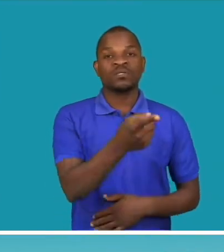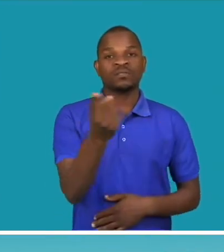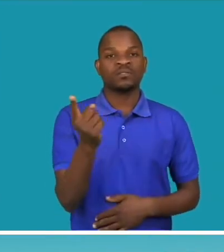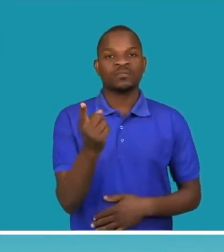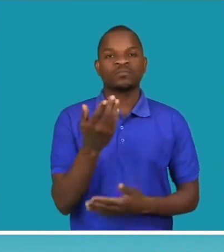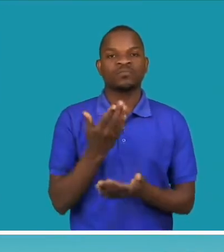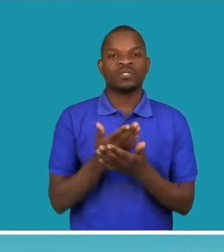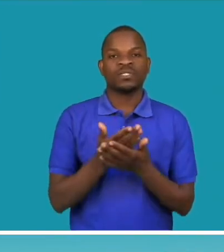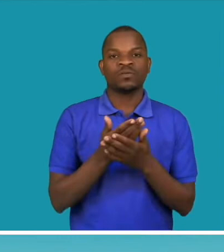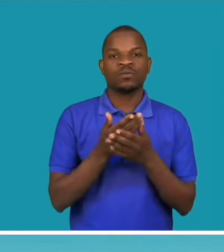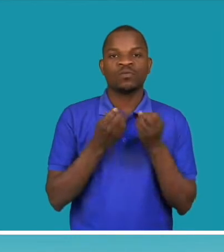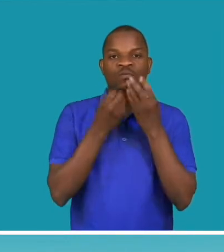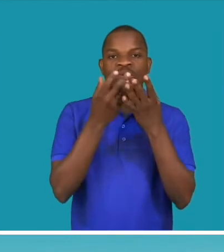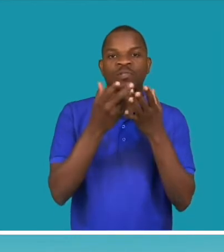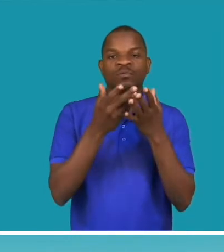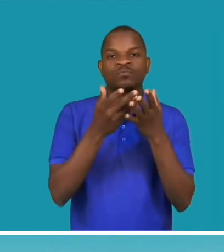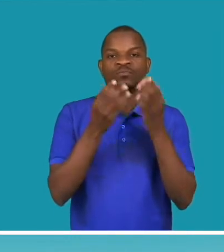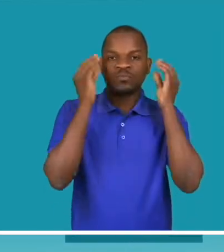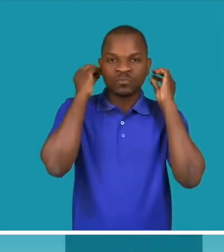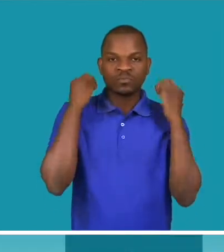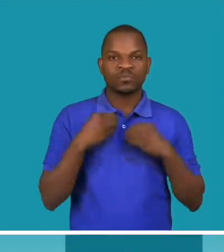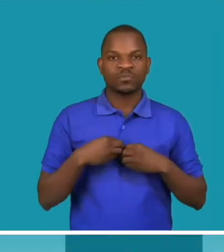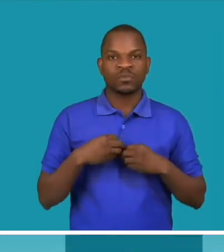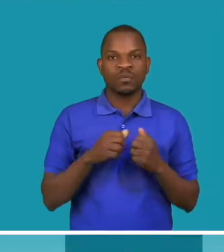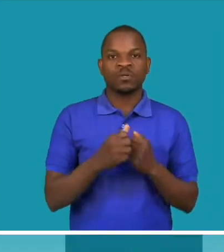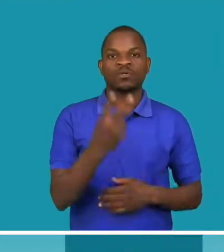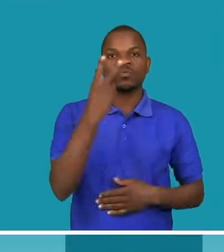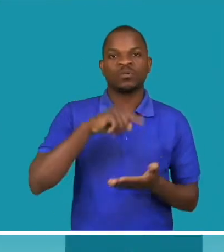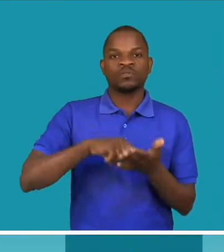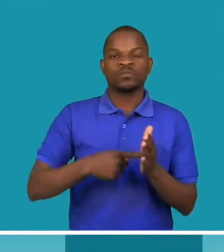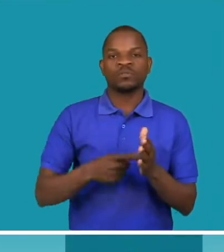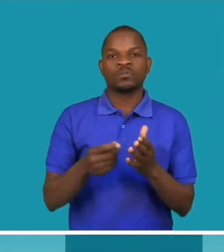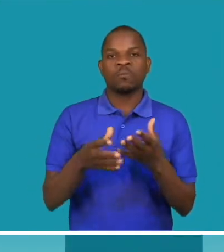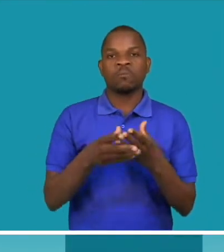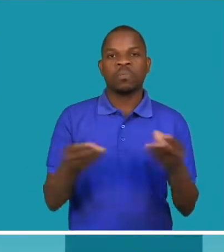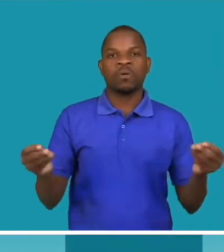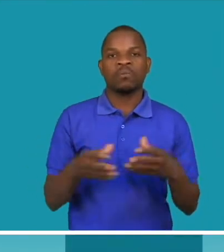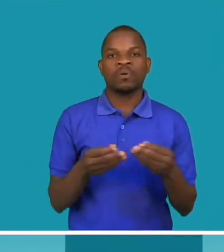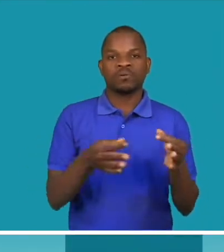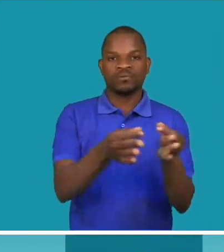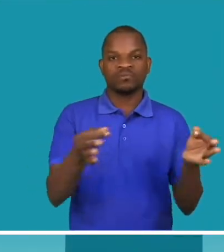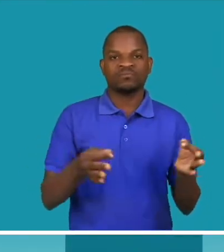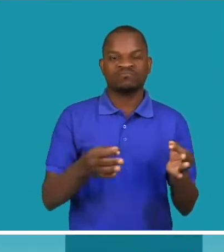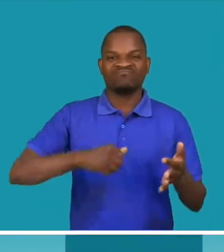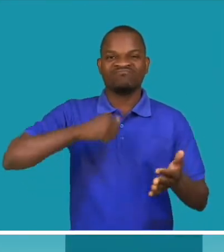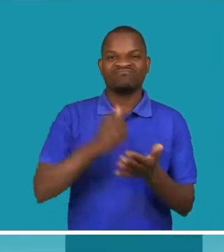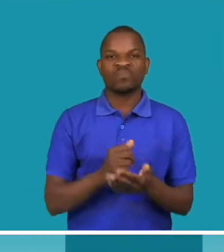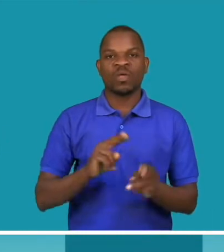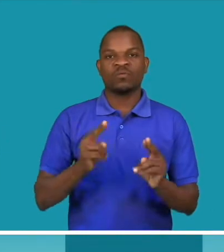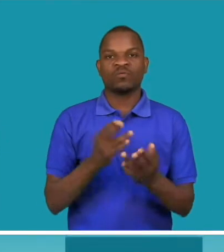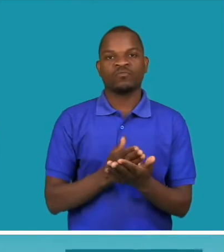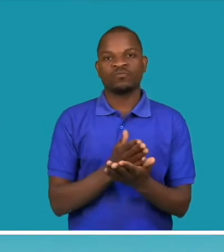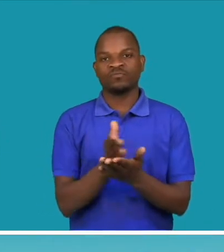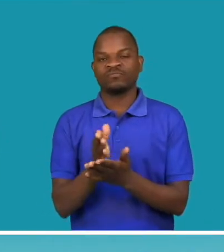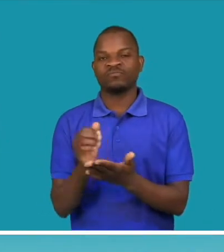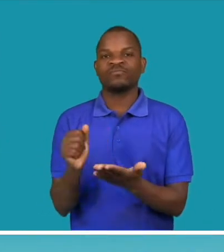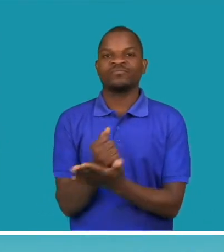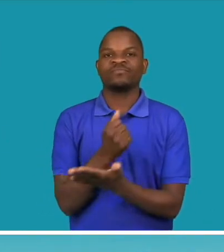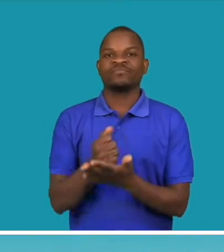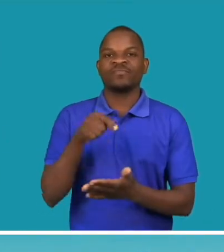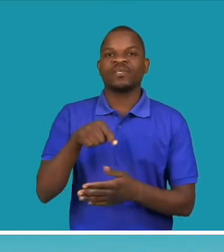pedido informação do médico. Por duas vezes, o documento lá desapareceu. Mas sim, tive acesso de ter uma